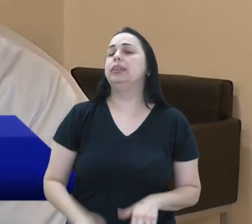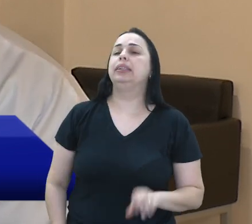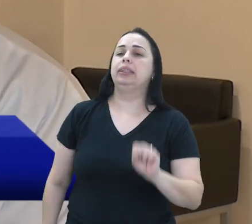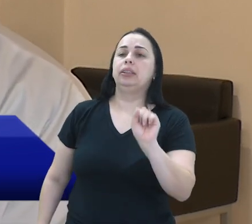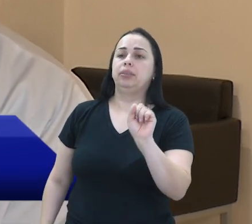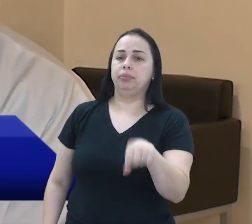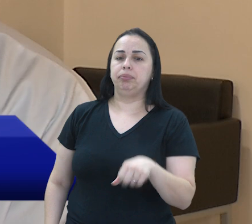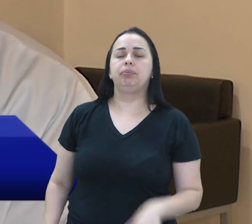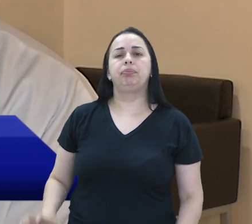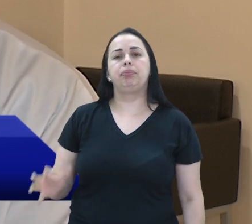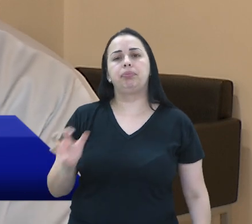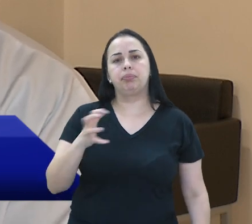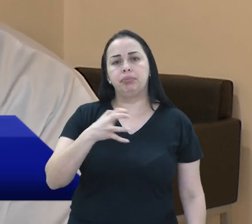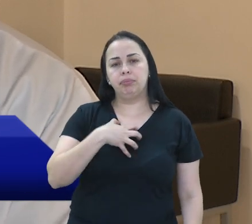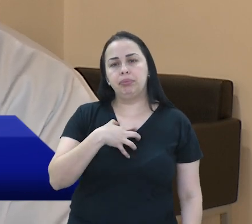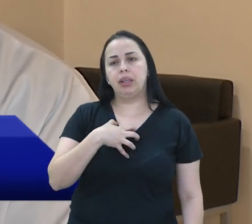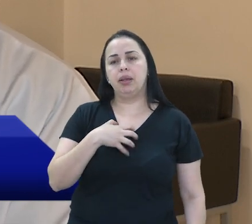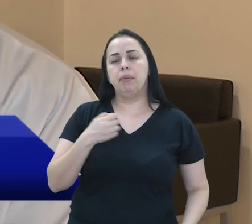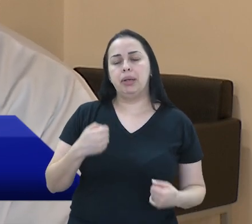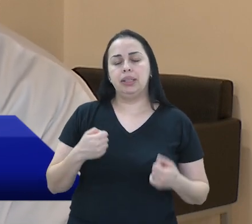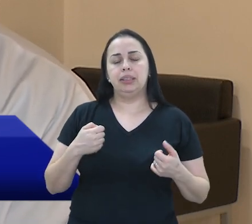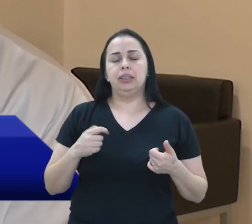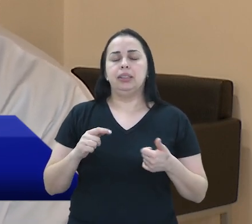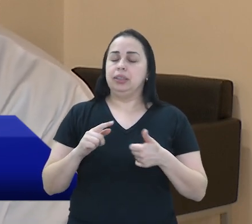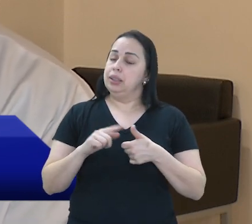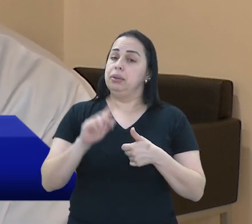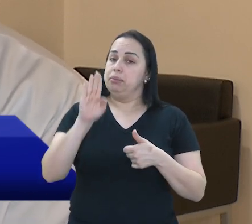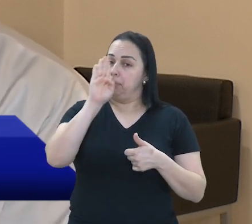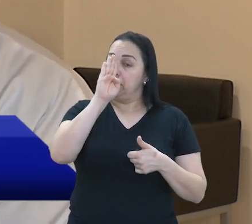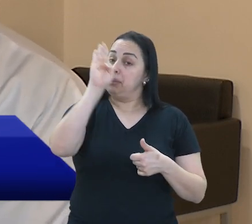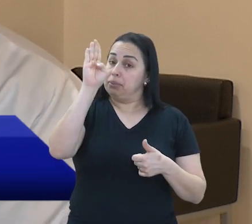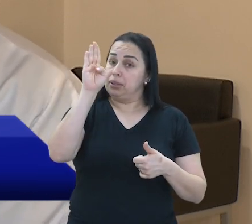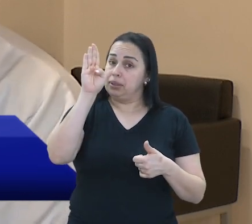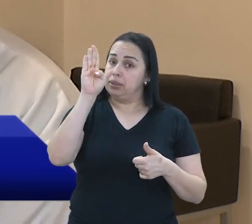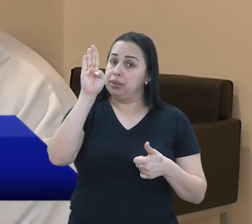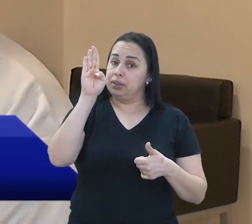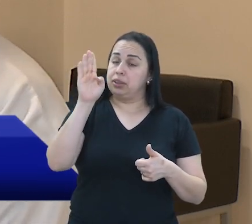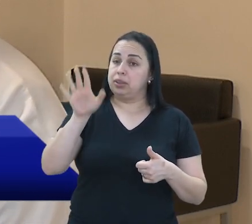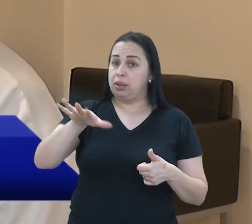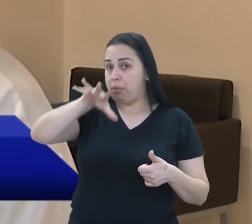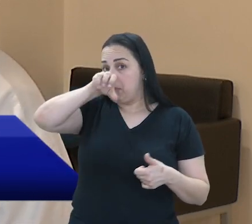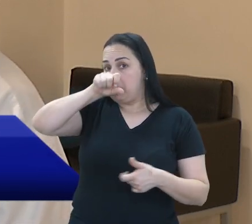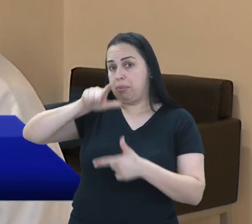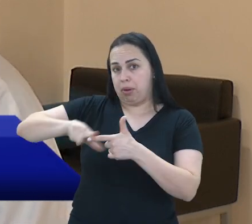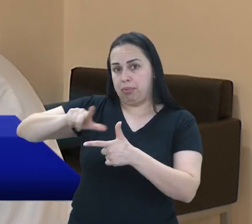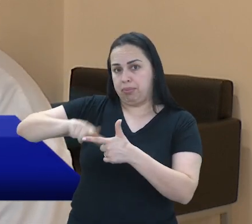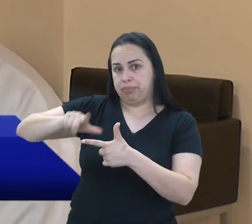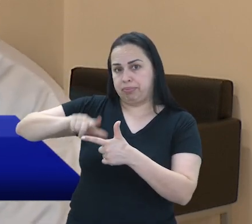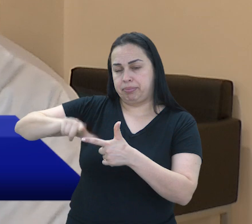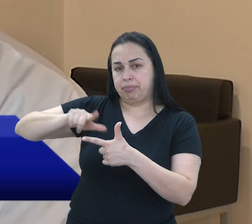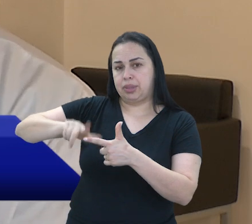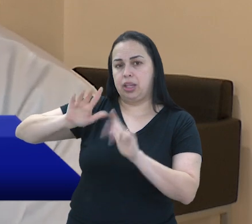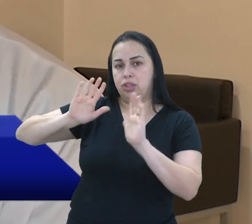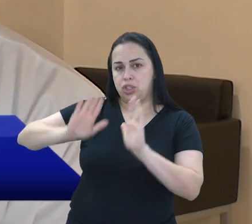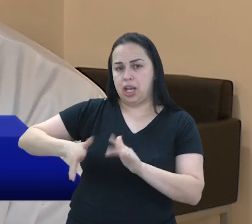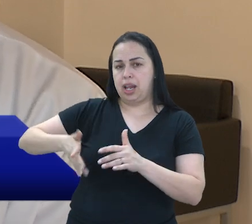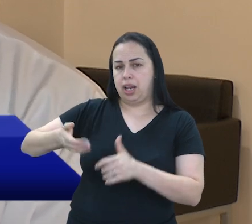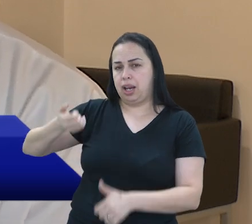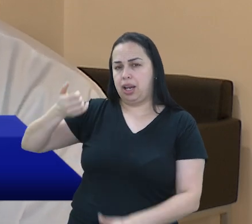Sim. Os sintomas, a gente tem que prestar atenção, principalmente para os sintomas respiratórios, como a gente